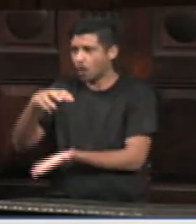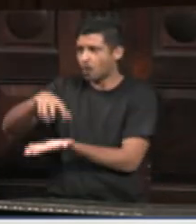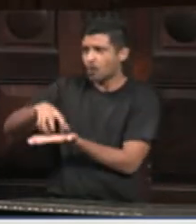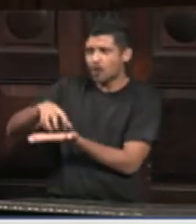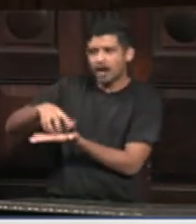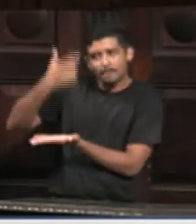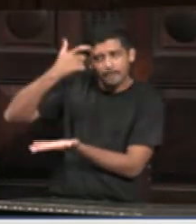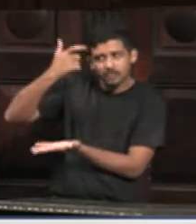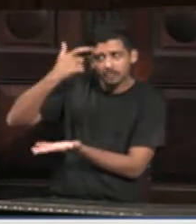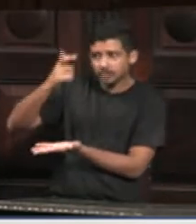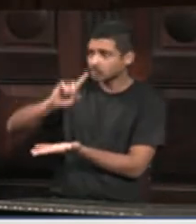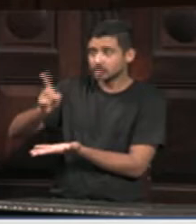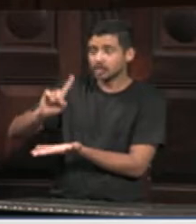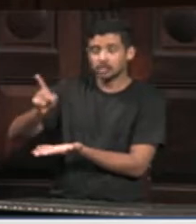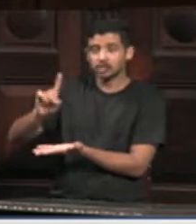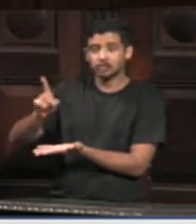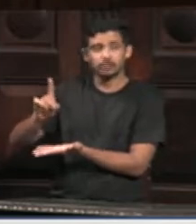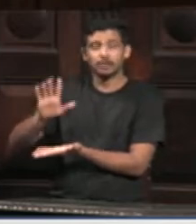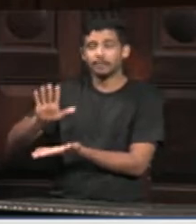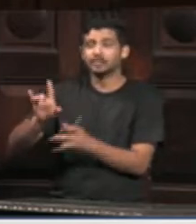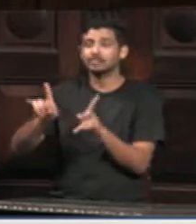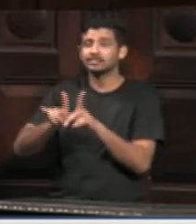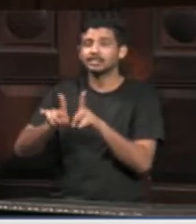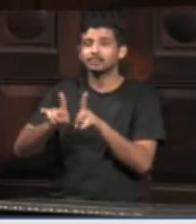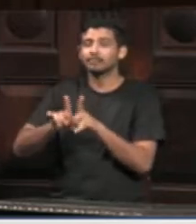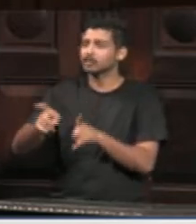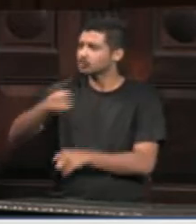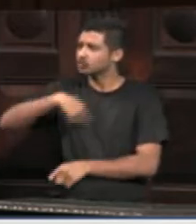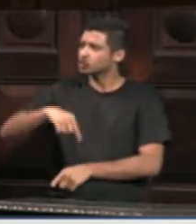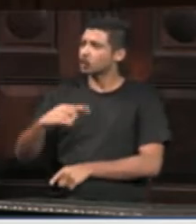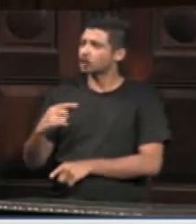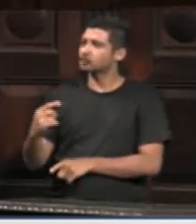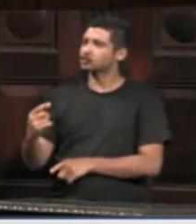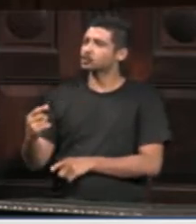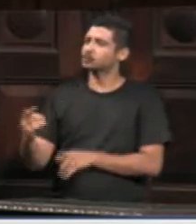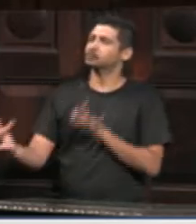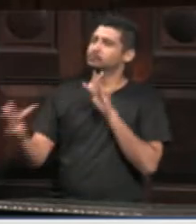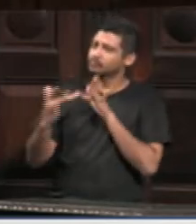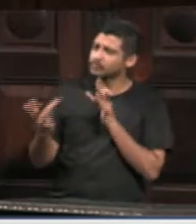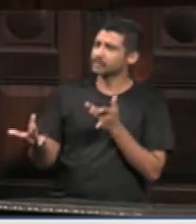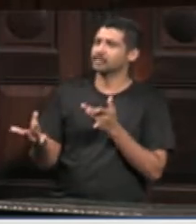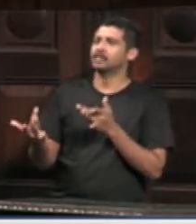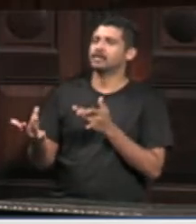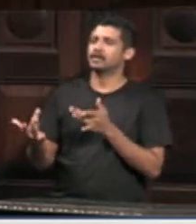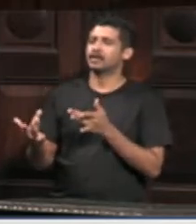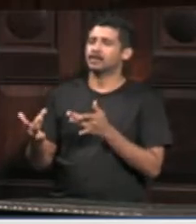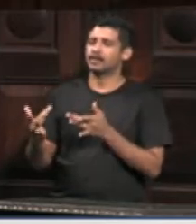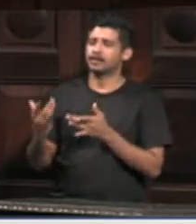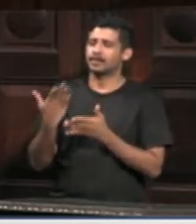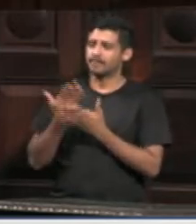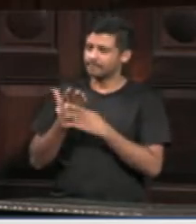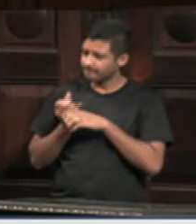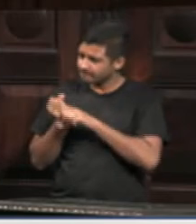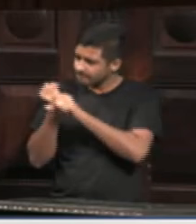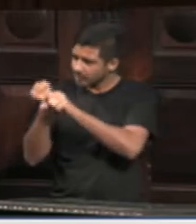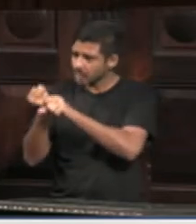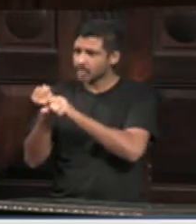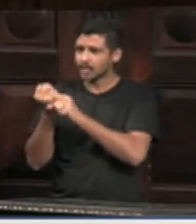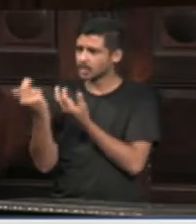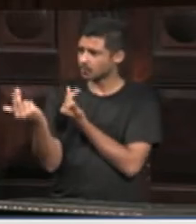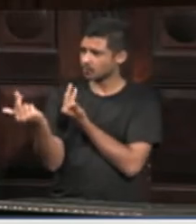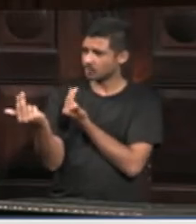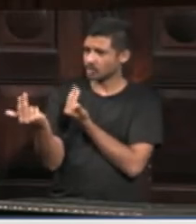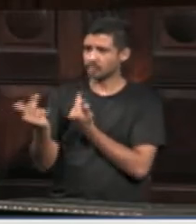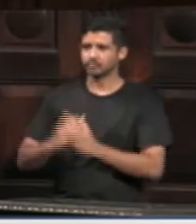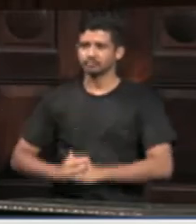ideias, mas sobretudo também temos uma identidade de fé, professamos a mesma fé, e aqui não